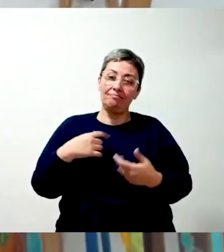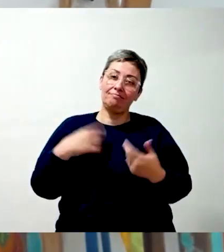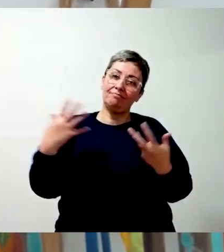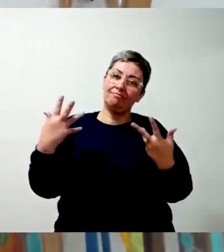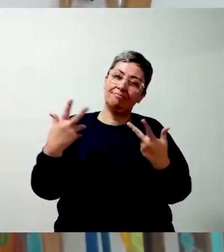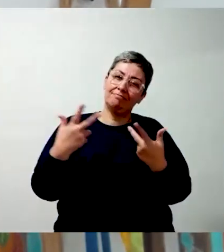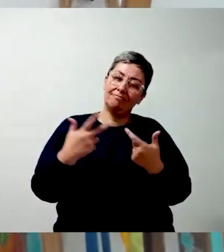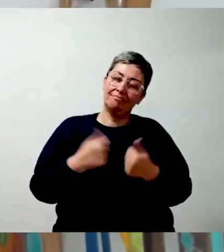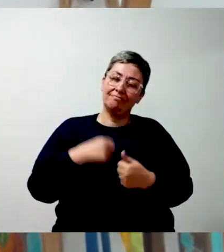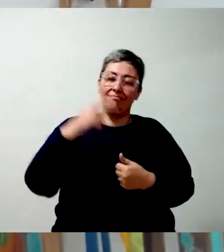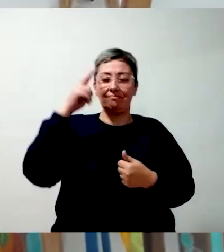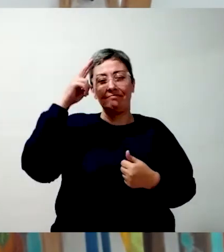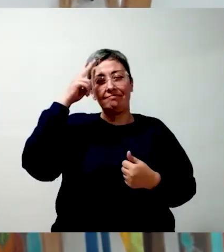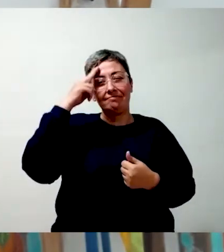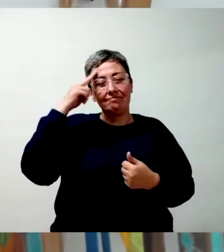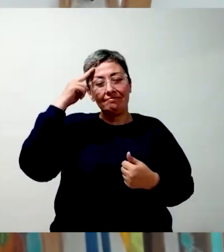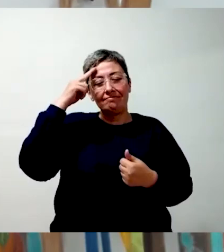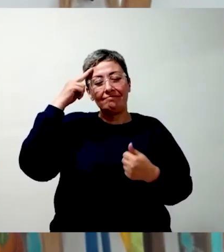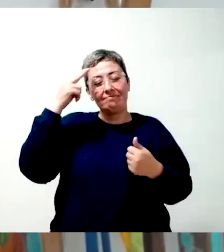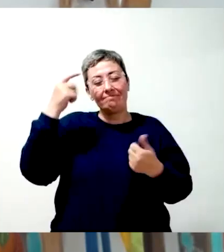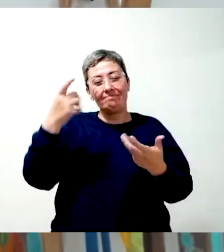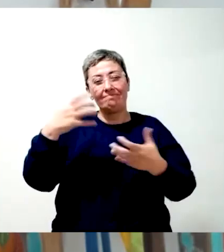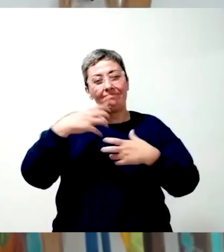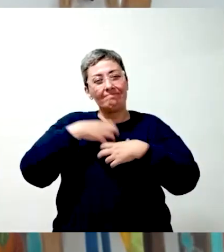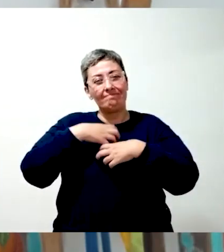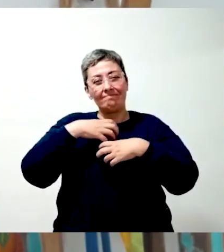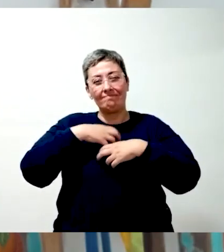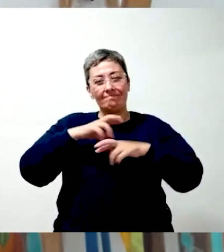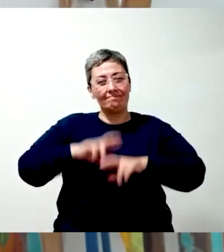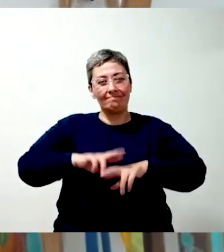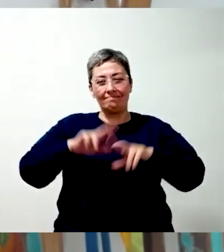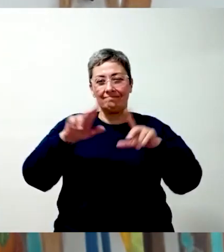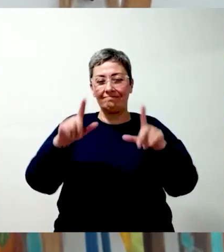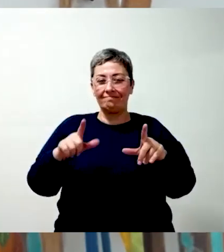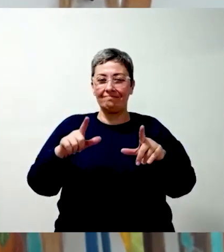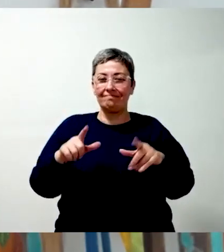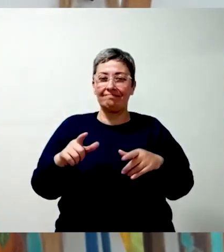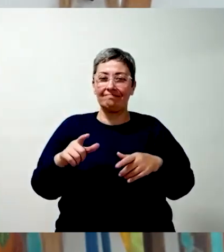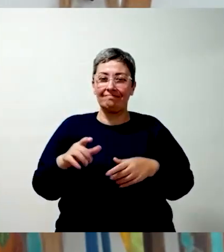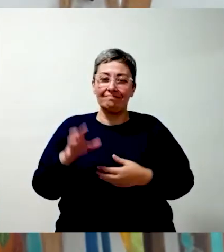E que delícia falar de sonhos dessa maneira, não é mesmo?